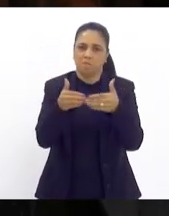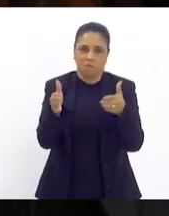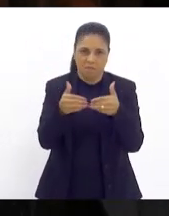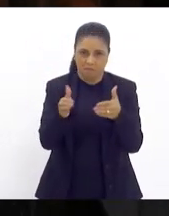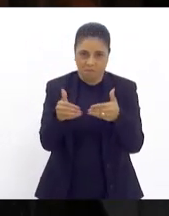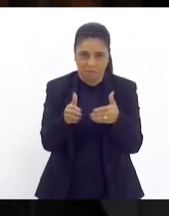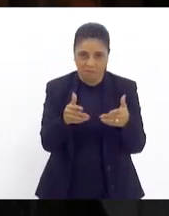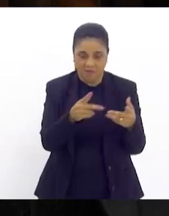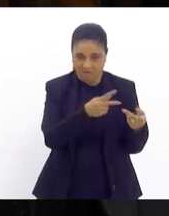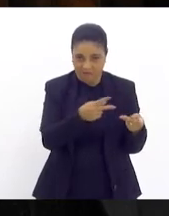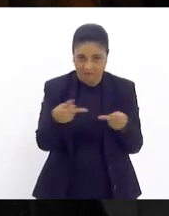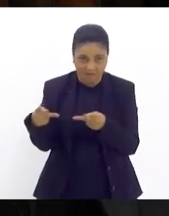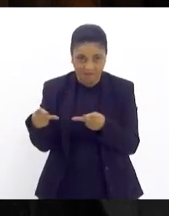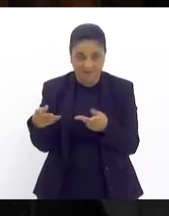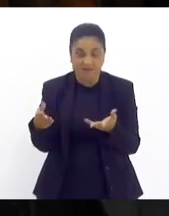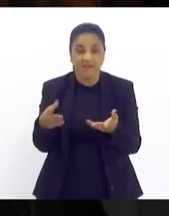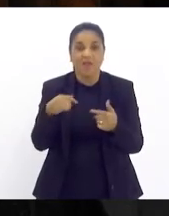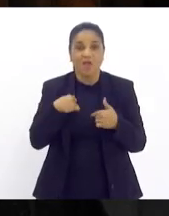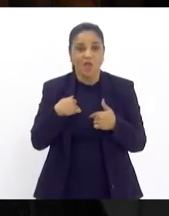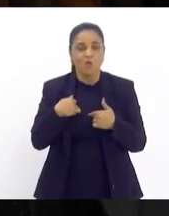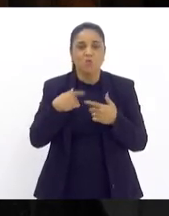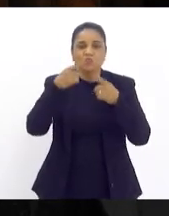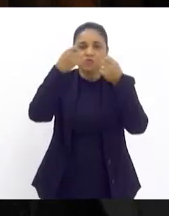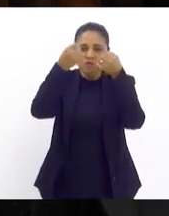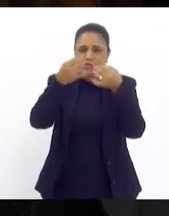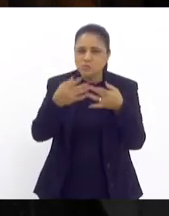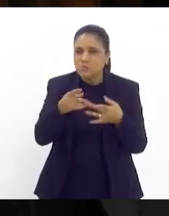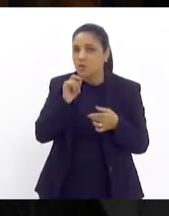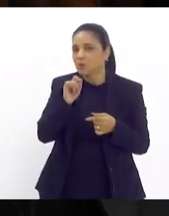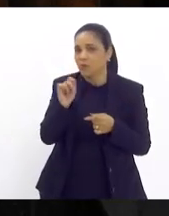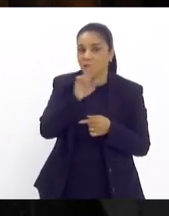e eu tô falando em Tiradentes